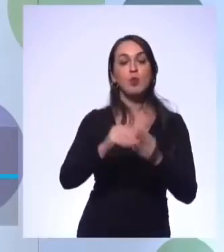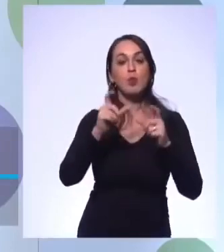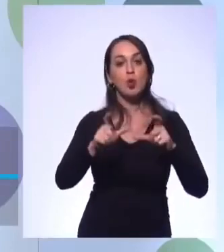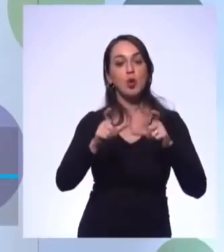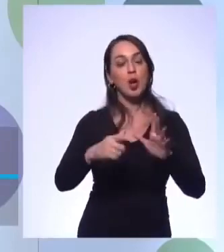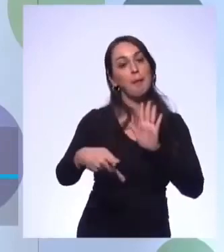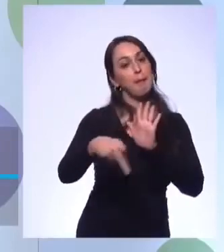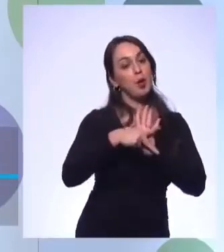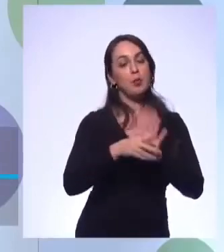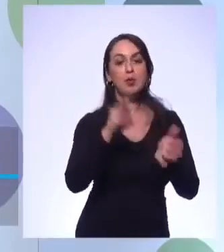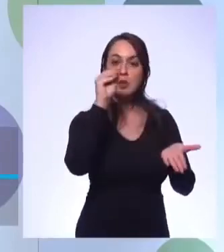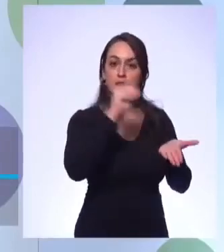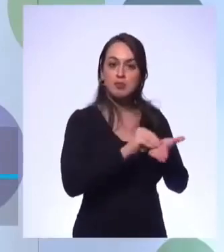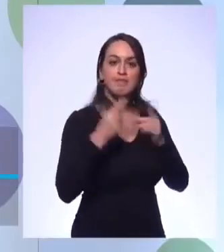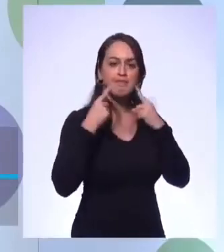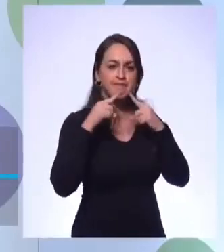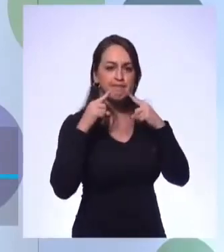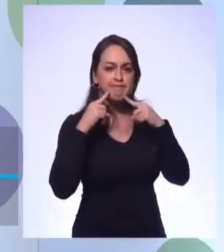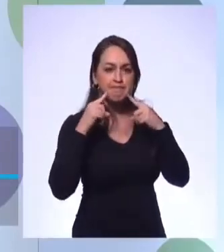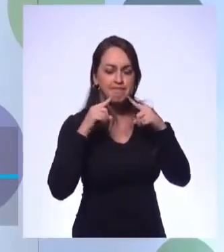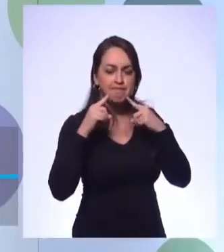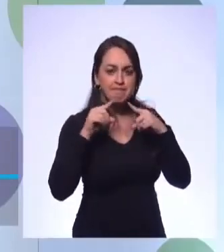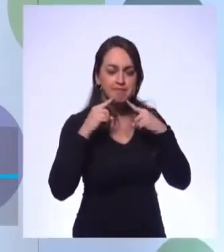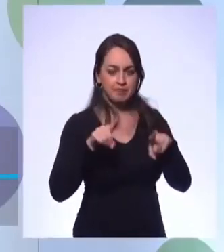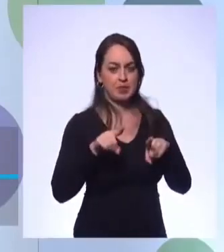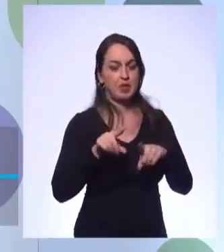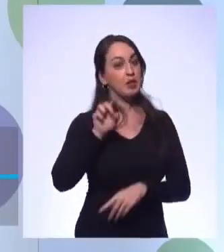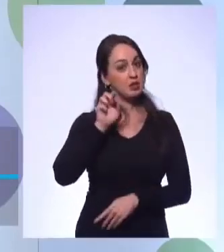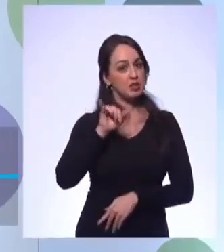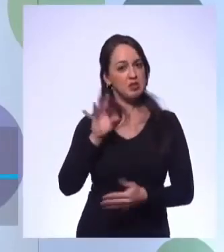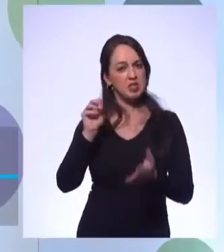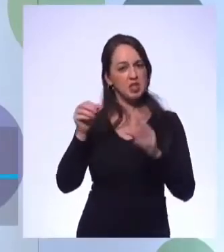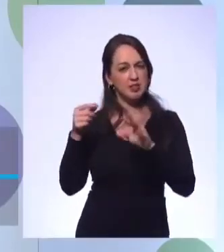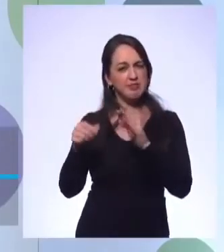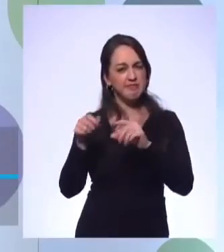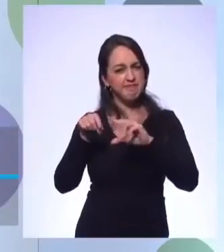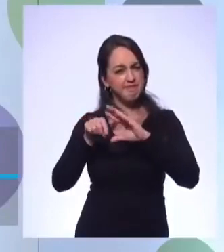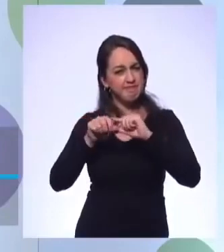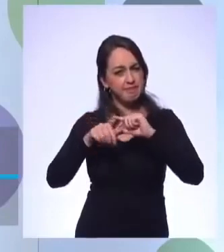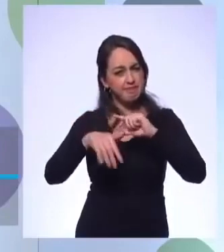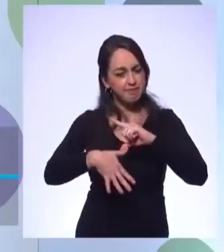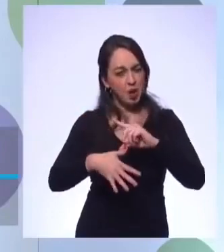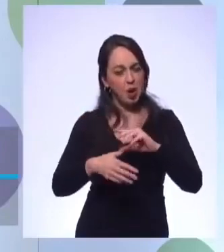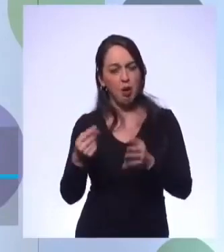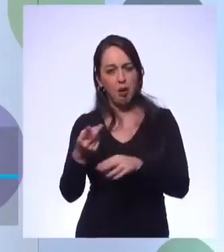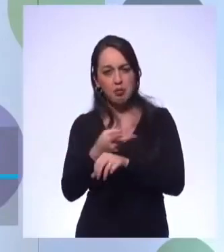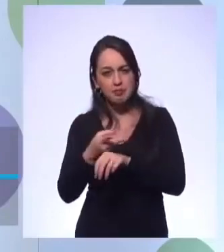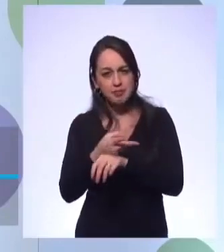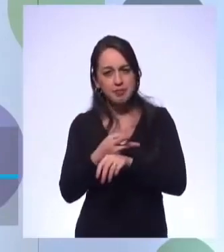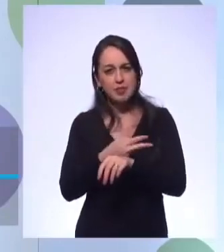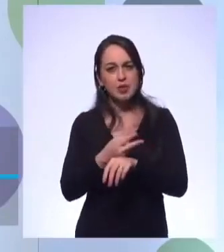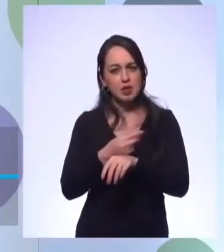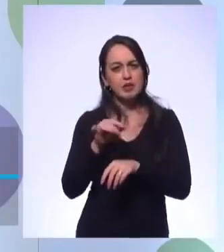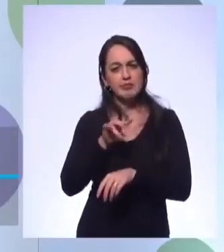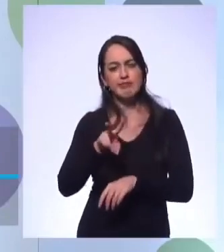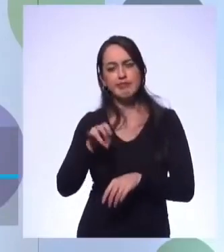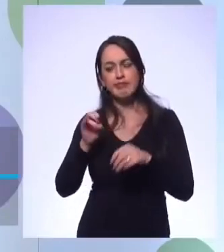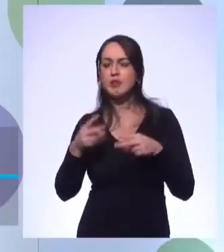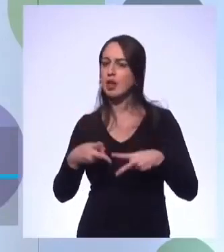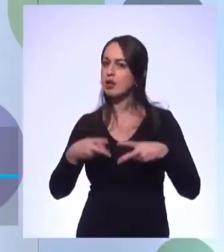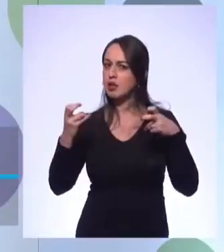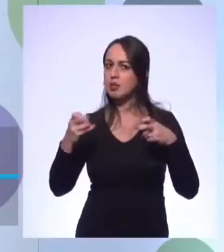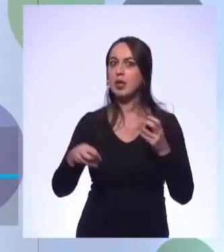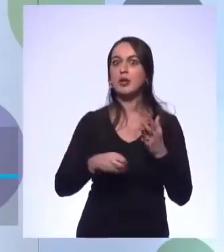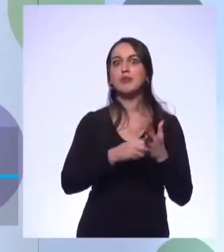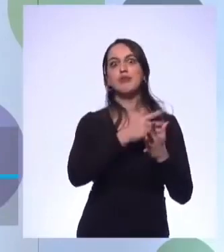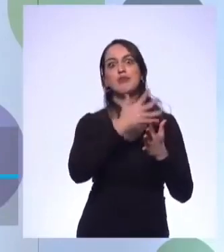acho. Isso tá lá. Se vocês jogarem no Google, quem é que tem reclamação? Aliás, que é campeão de reclamação lá no Reclame Aqui, em outros